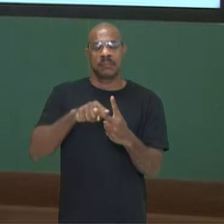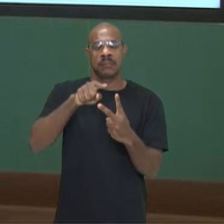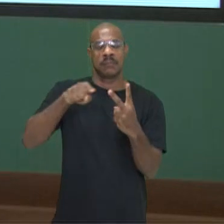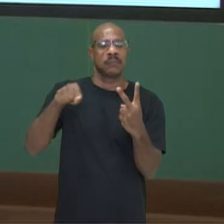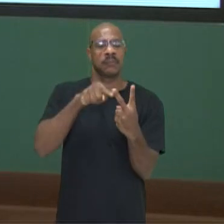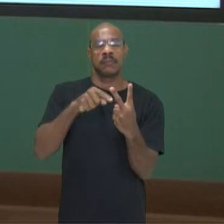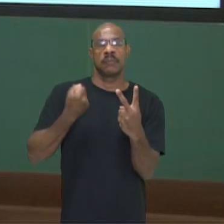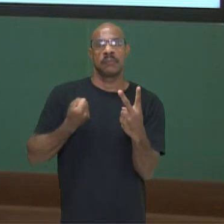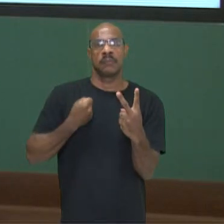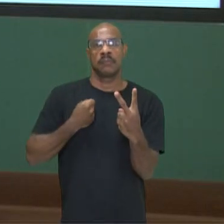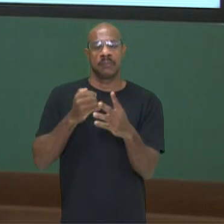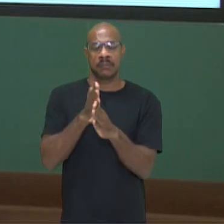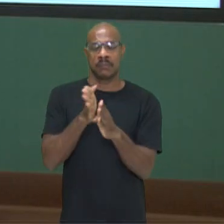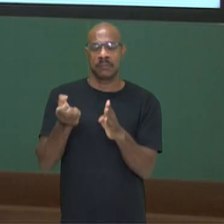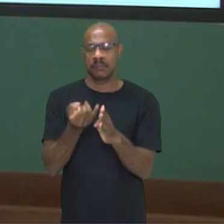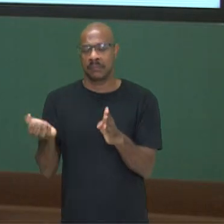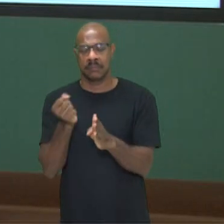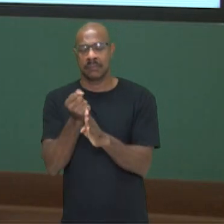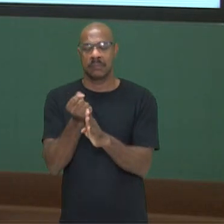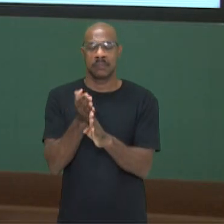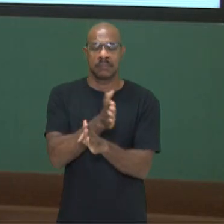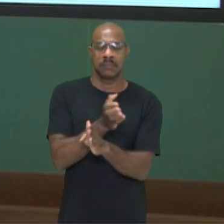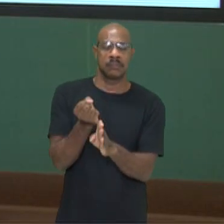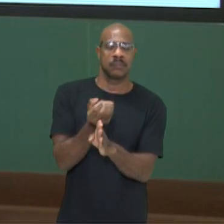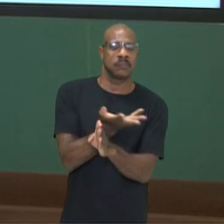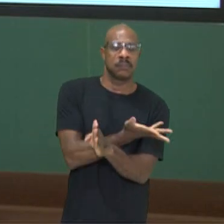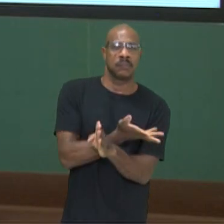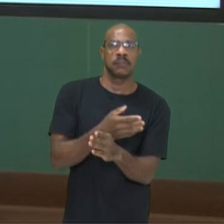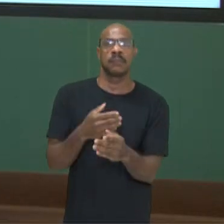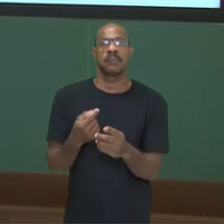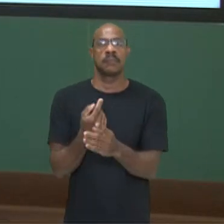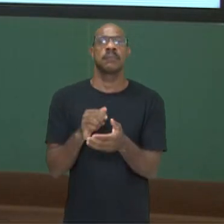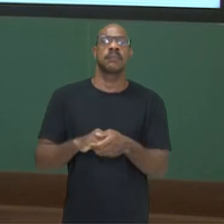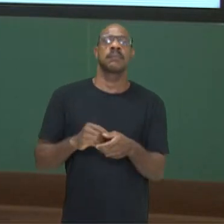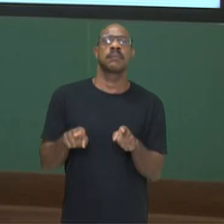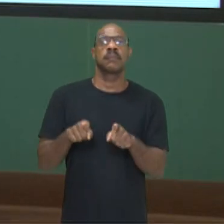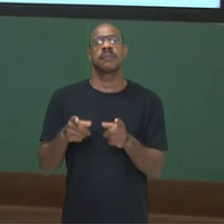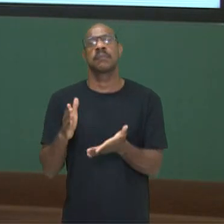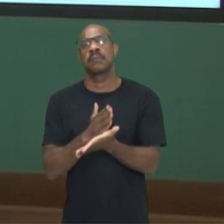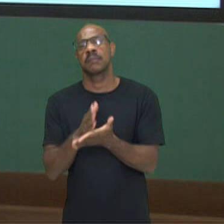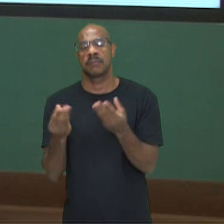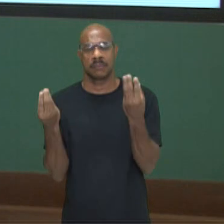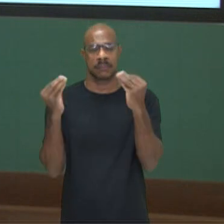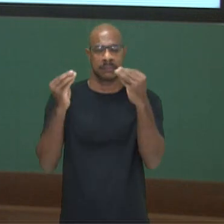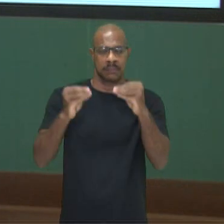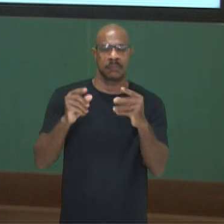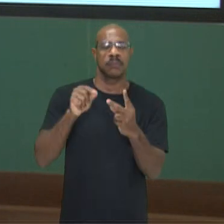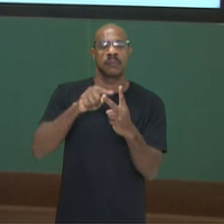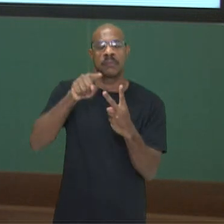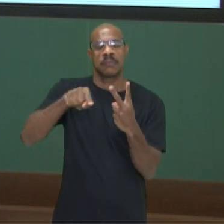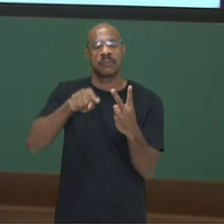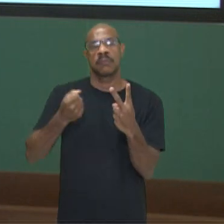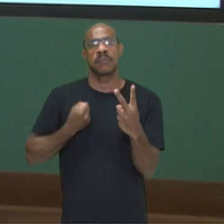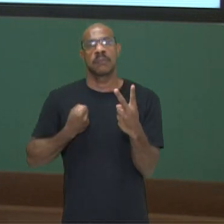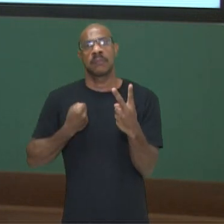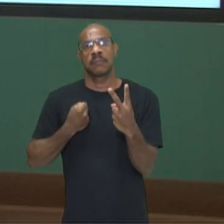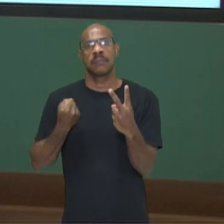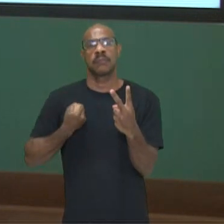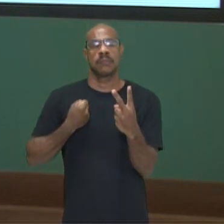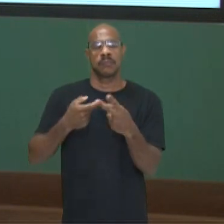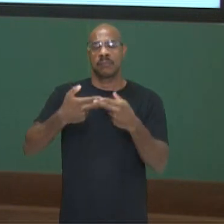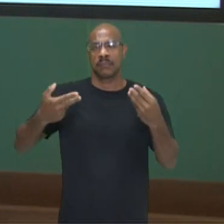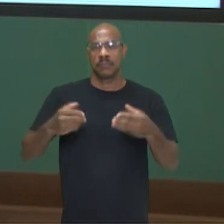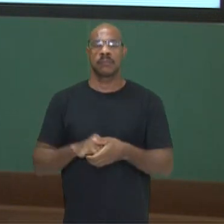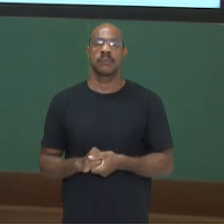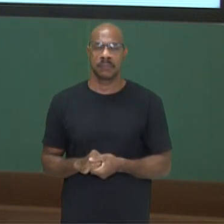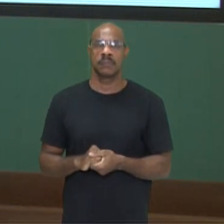quadrada dos números inteiros e algumas aplicações. Falamos sobre algumas aplicações de raízes dos números inteiros.